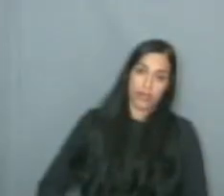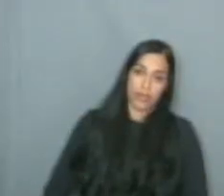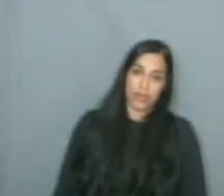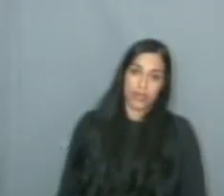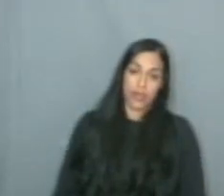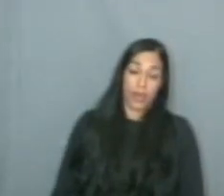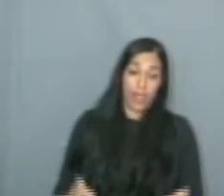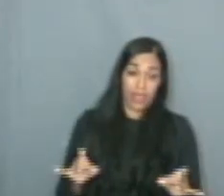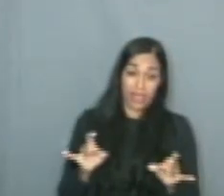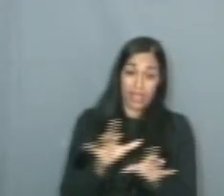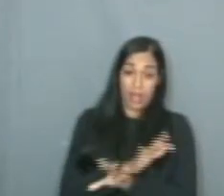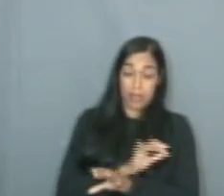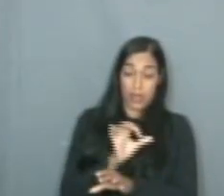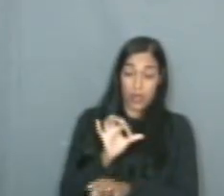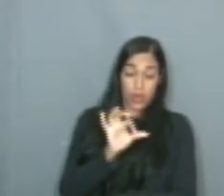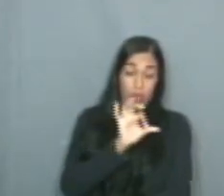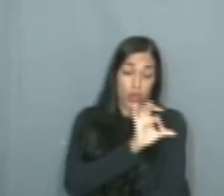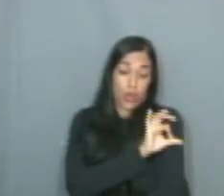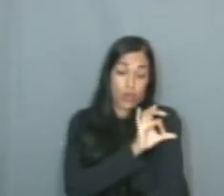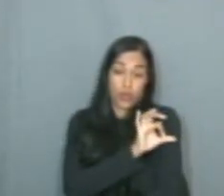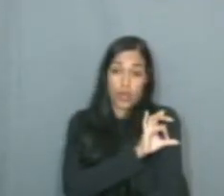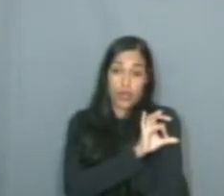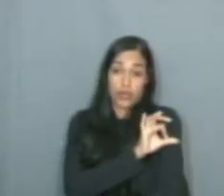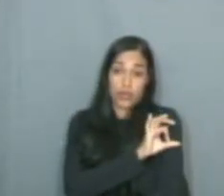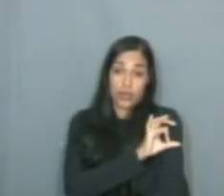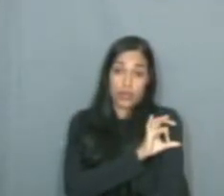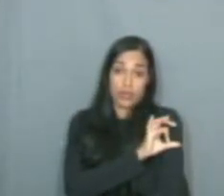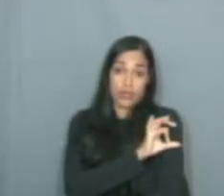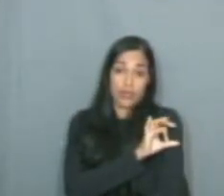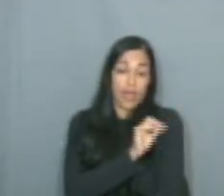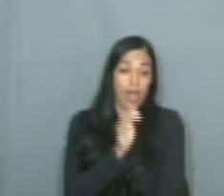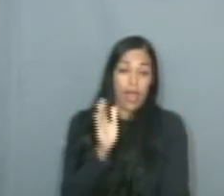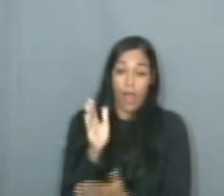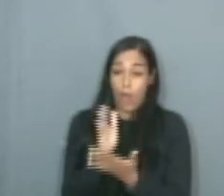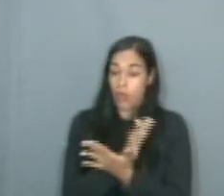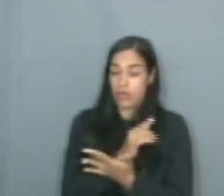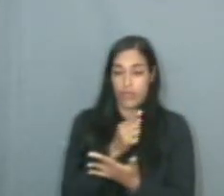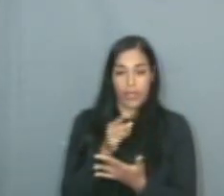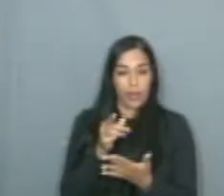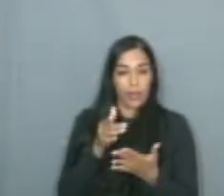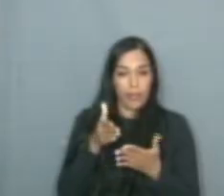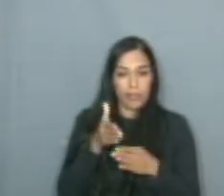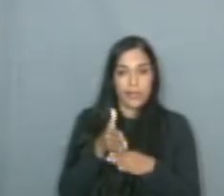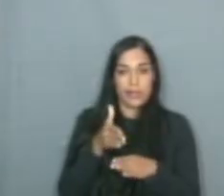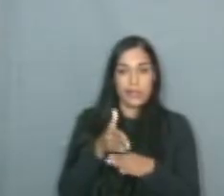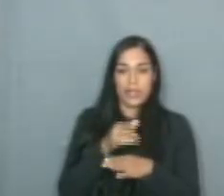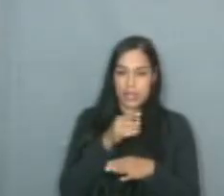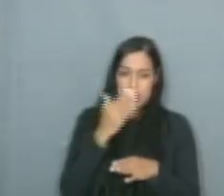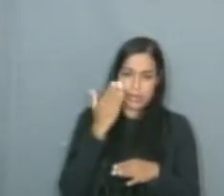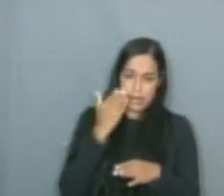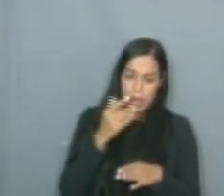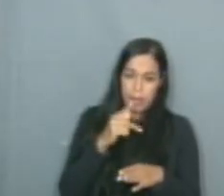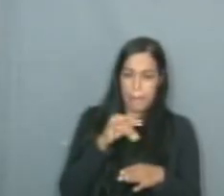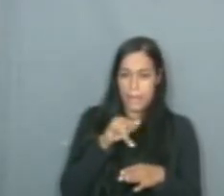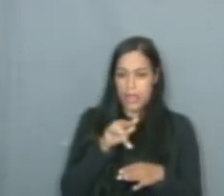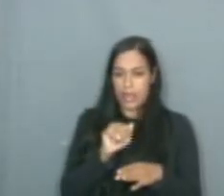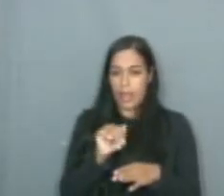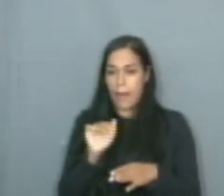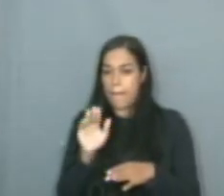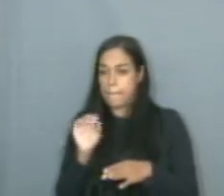9º ano, vereador, muitos deles nem seguiam para o ensino médio. Vossa Excelência tem uma inserção ali no Pina, no Bode, sabe muito bem do que eu estou